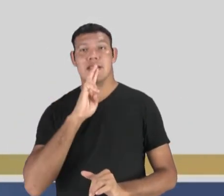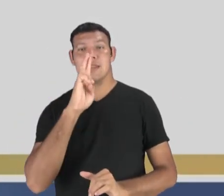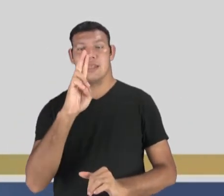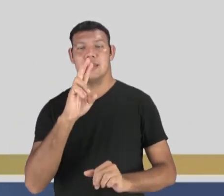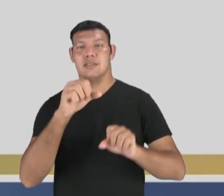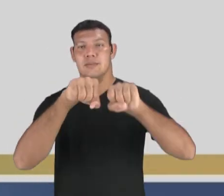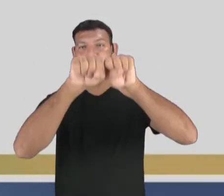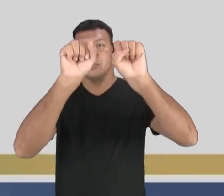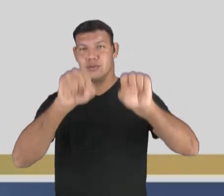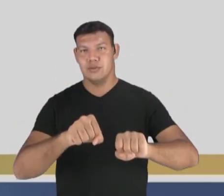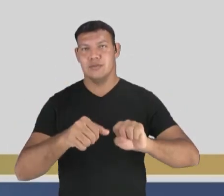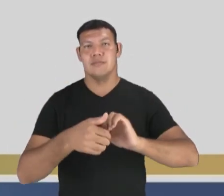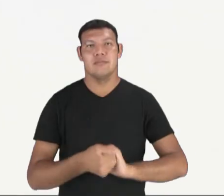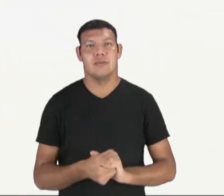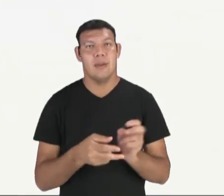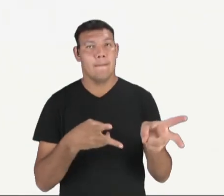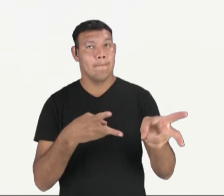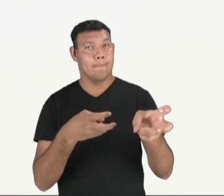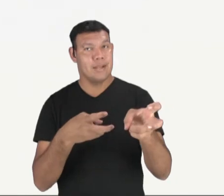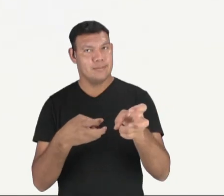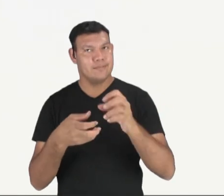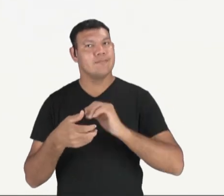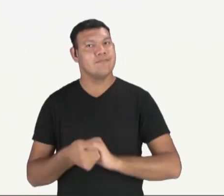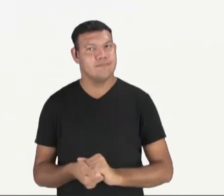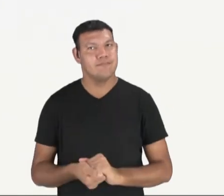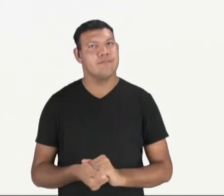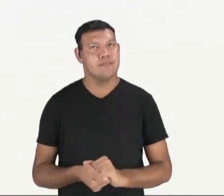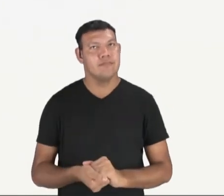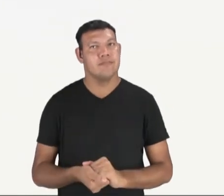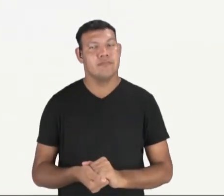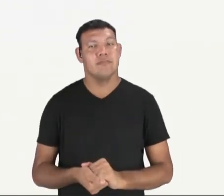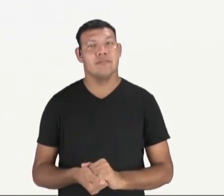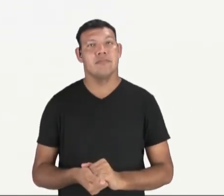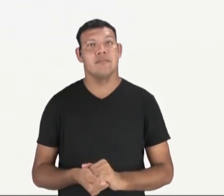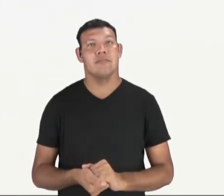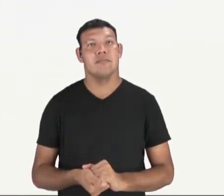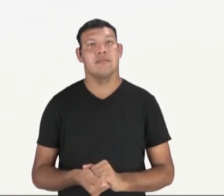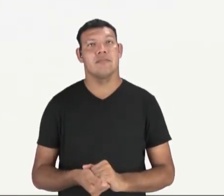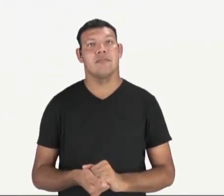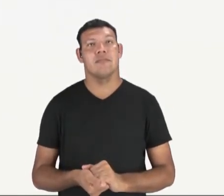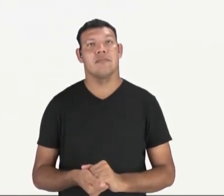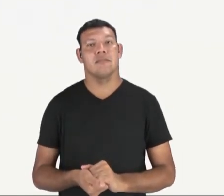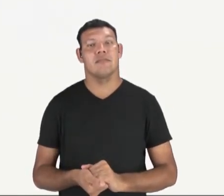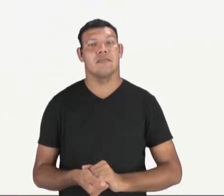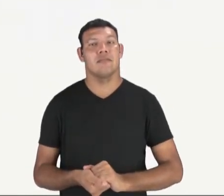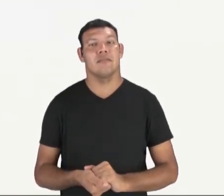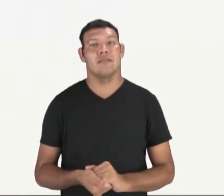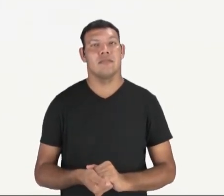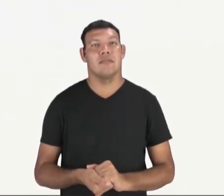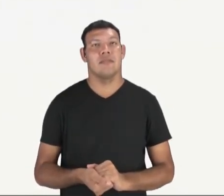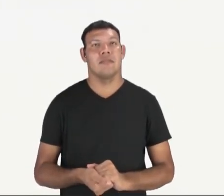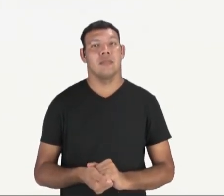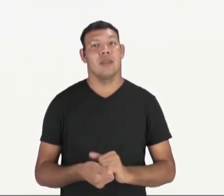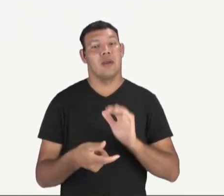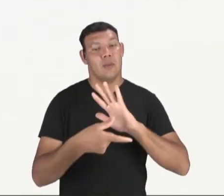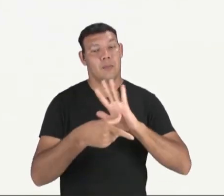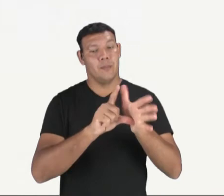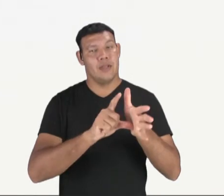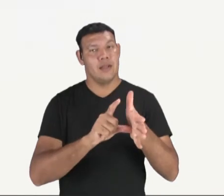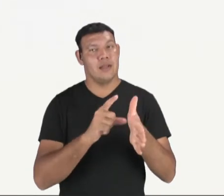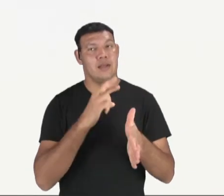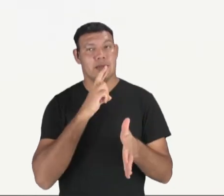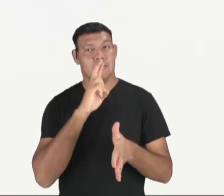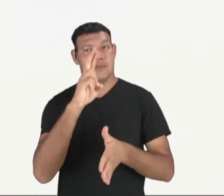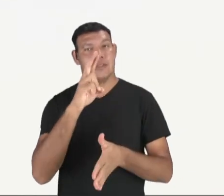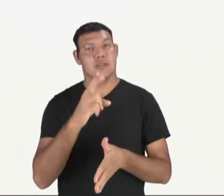sistema. E aí nós já percebemos que a resposta dessa solução está na situação anterior, que